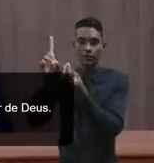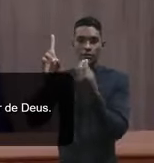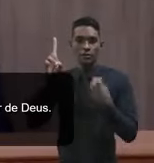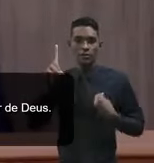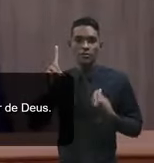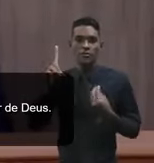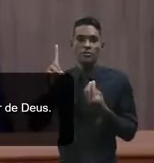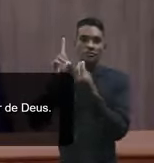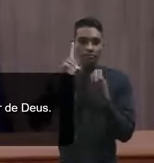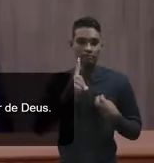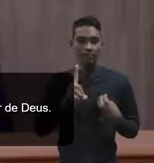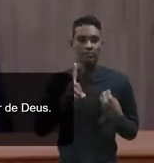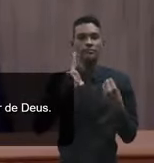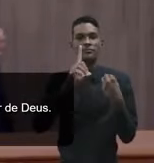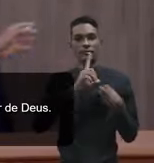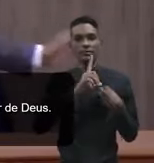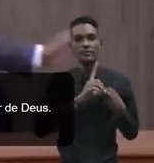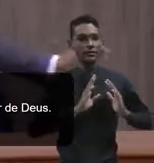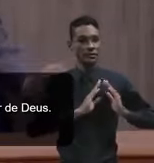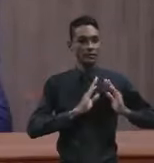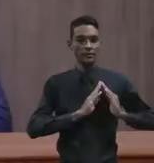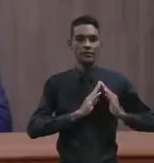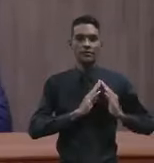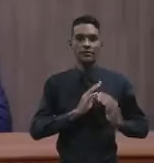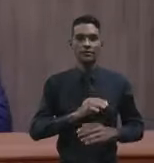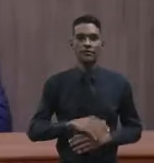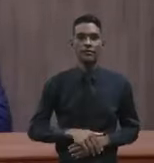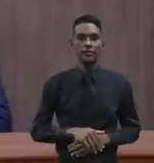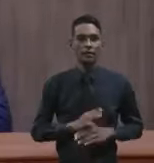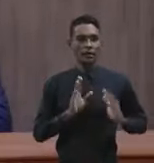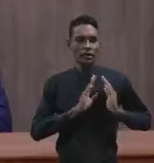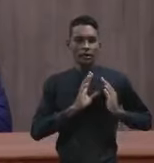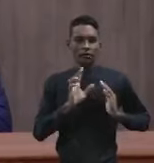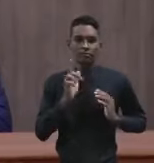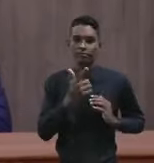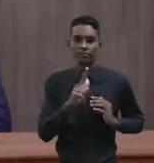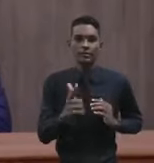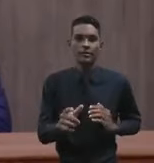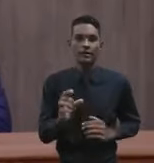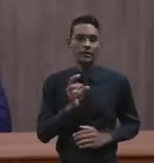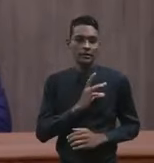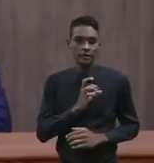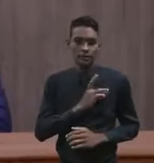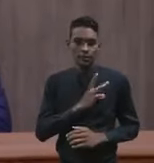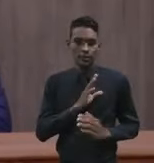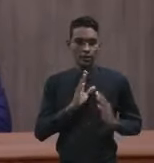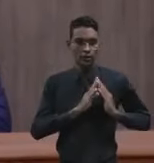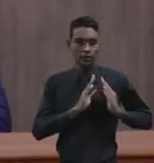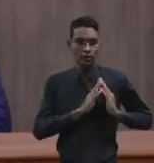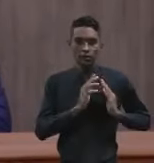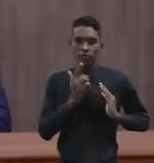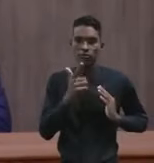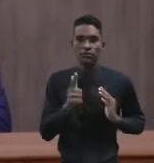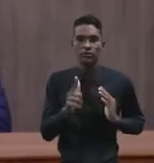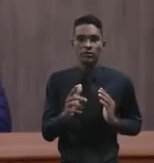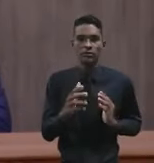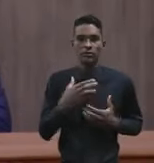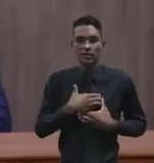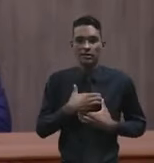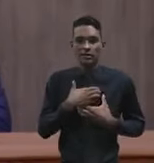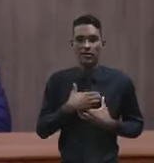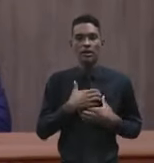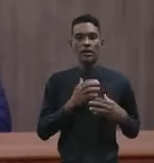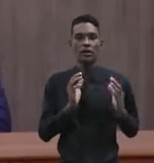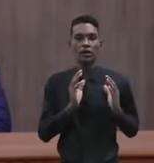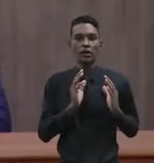glorifica a Deus, só quem glorifica. A tua casa não tem mentira, a tua casa não tem ódio, a tua casa não tem inveja, a tua casa não